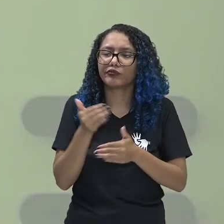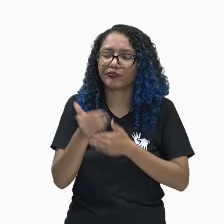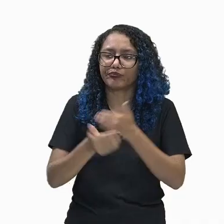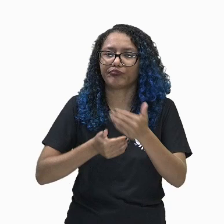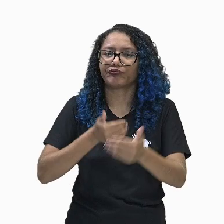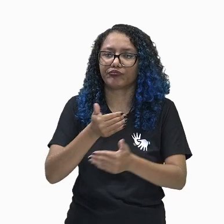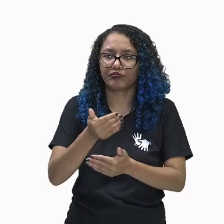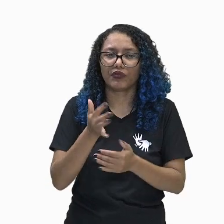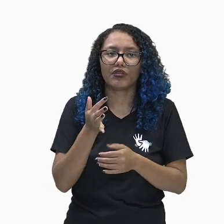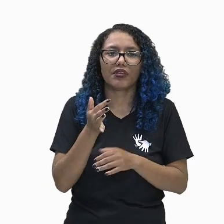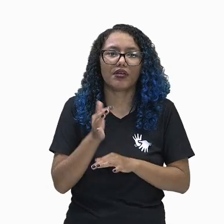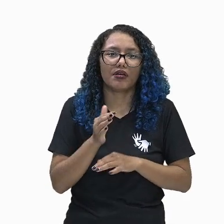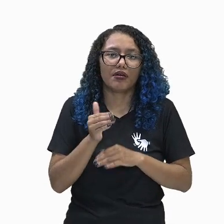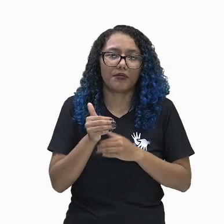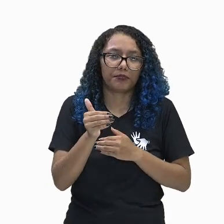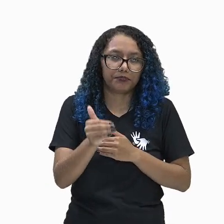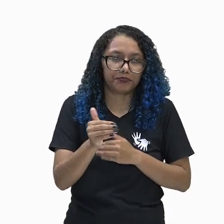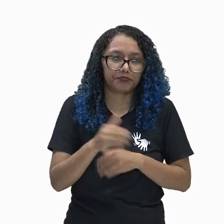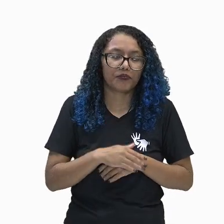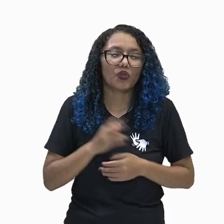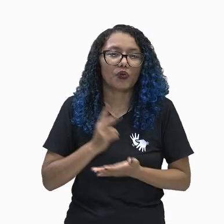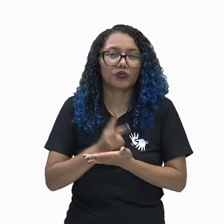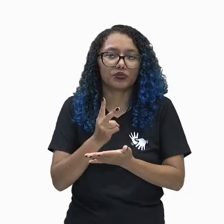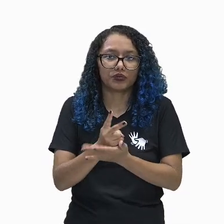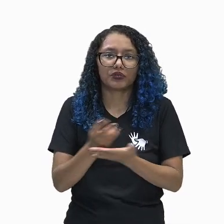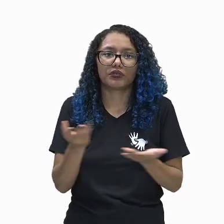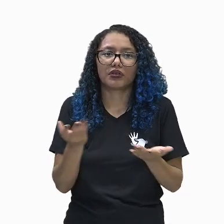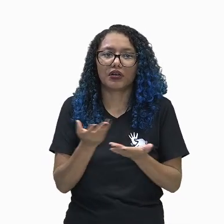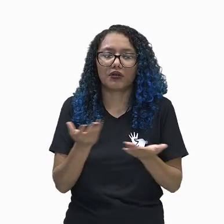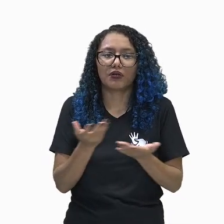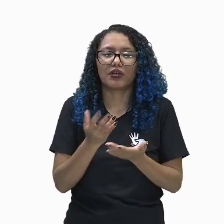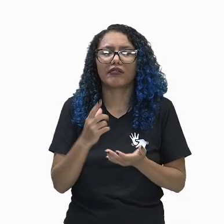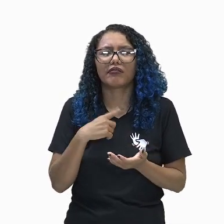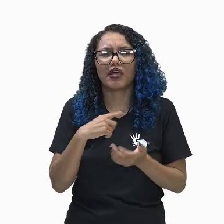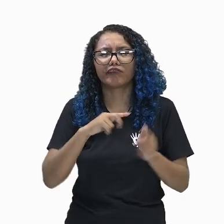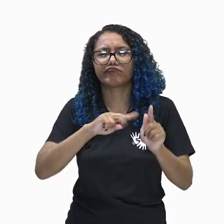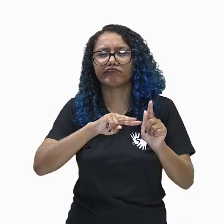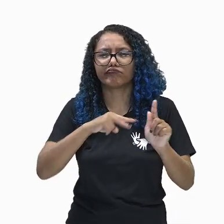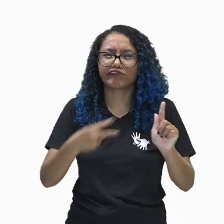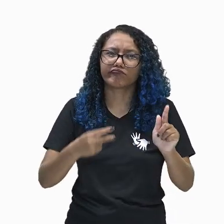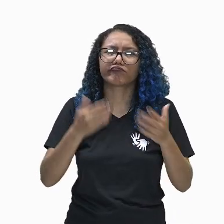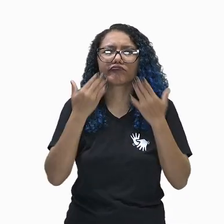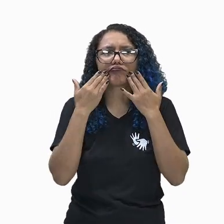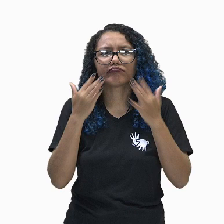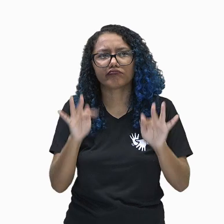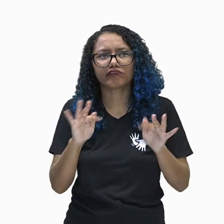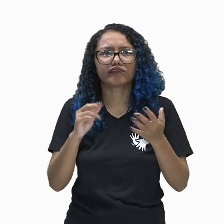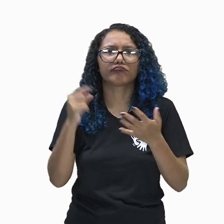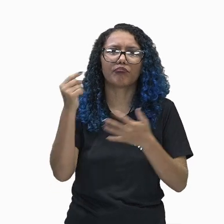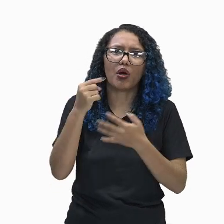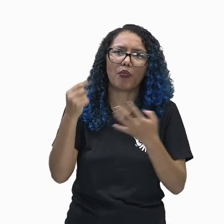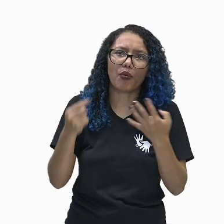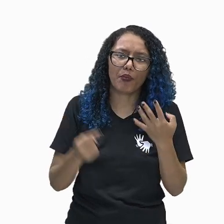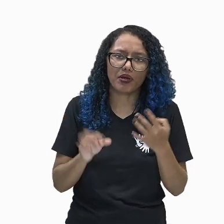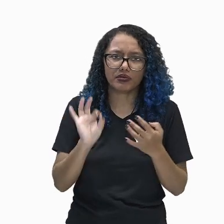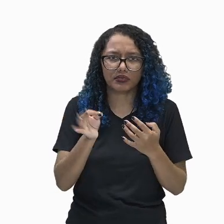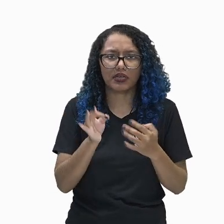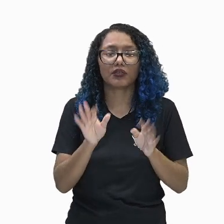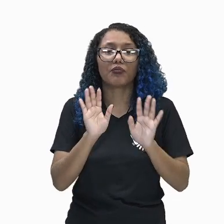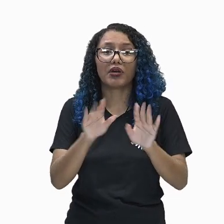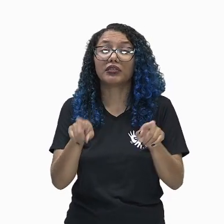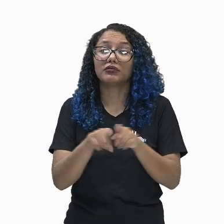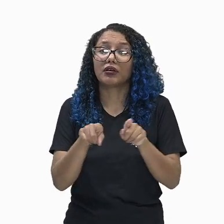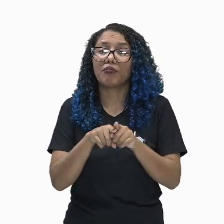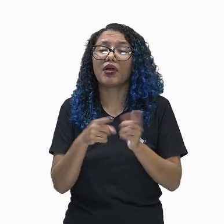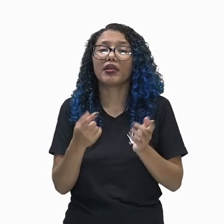aula. E para darmos continuidade, a gente fala muito de genótipo, fenótipo, homozigoto e heterozigoto, e eu falei também a palavra